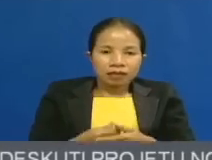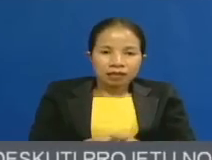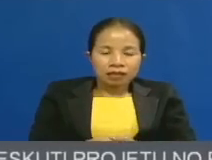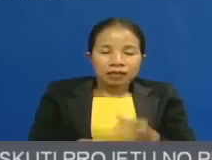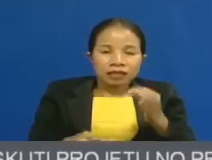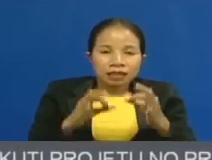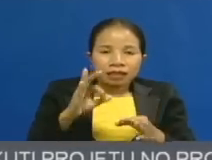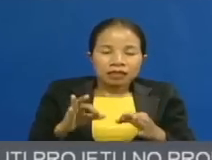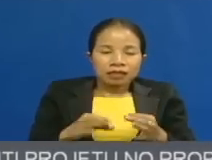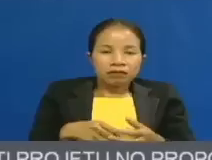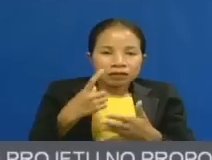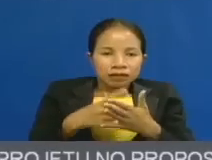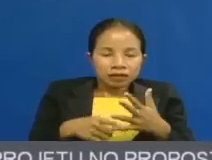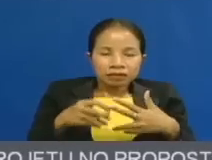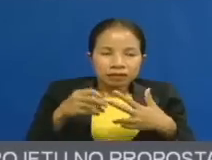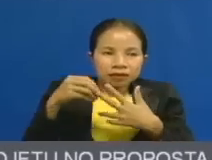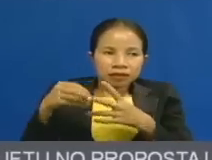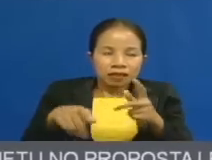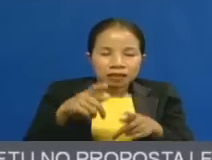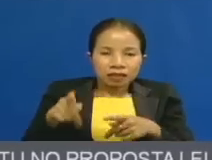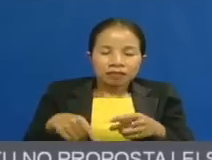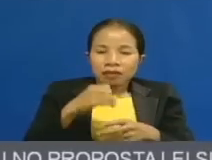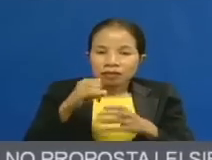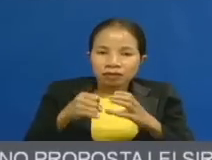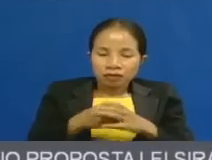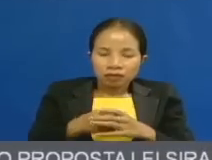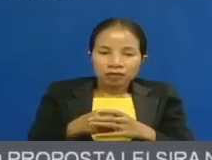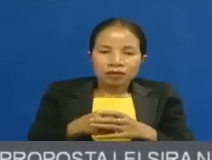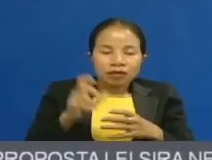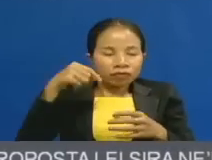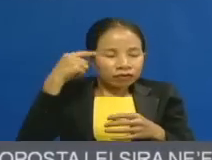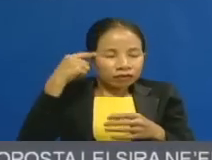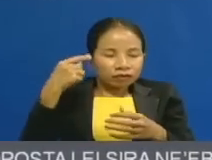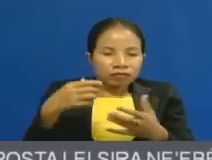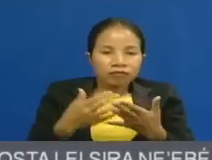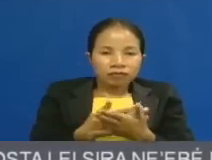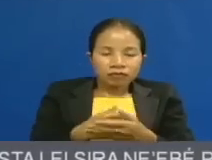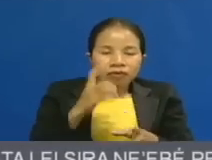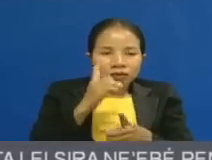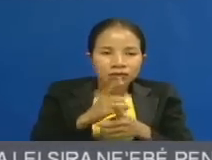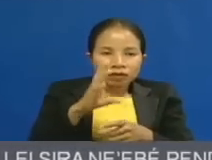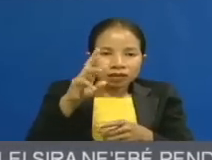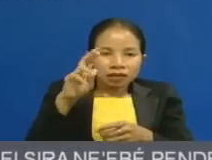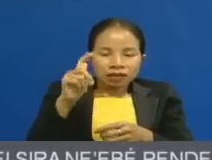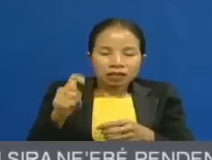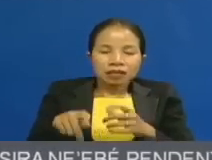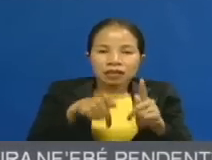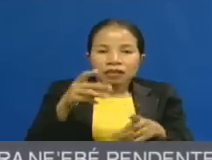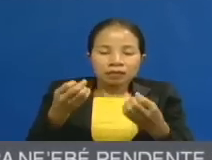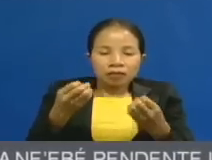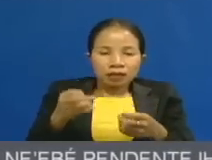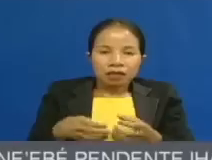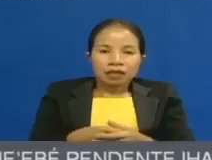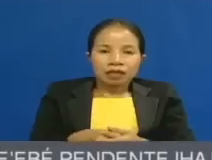depende mos ba fator liu liu ne e mane be atu ba integra i a elenco governação ne claro que o senerte ni e mas dominante i a governação